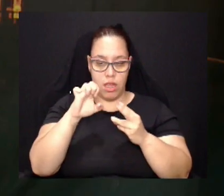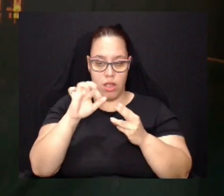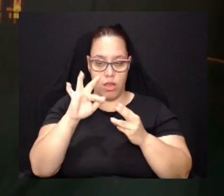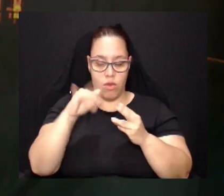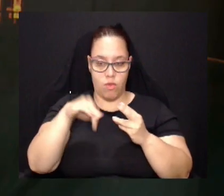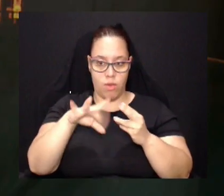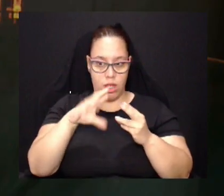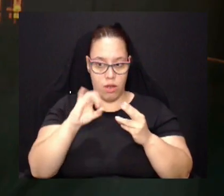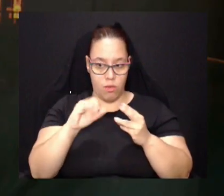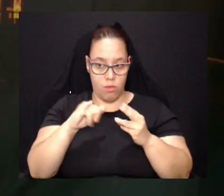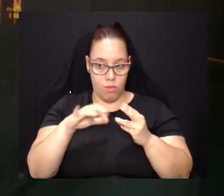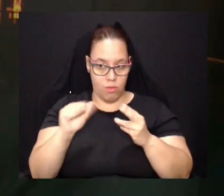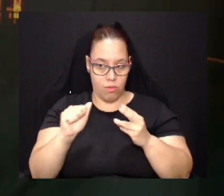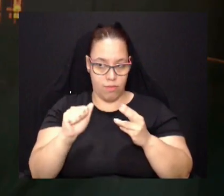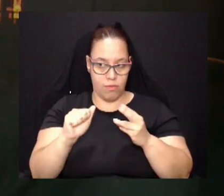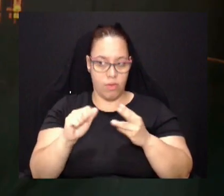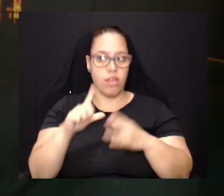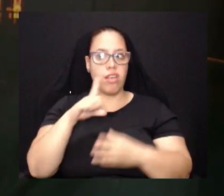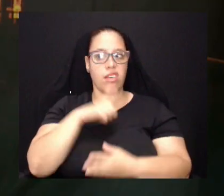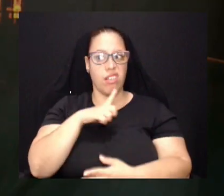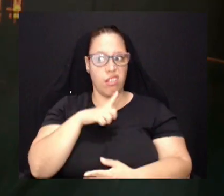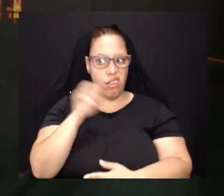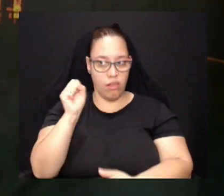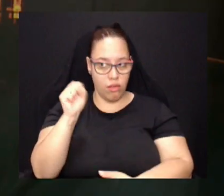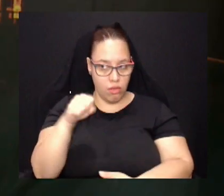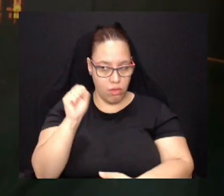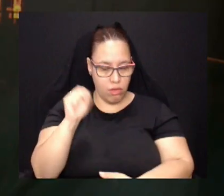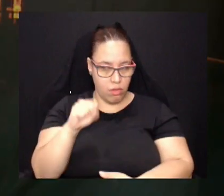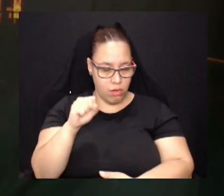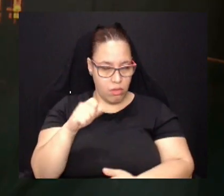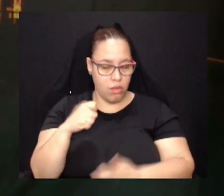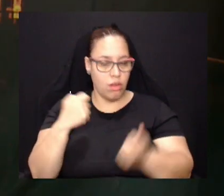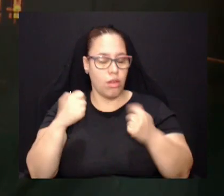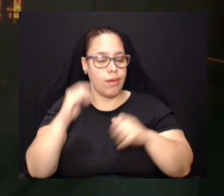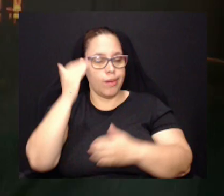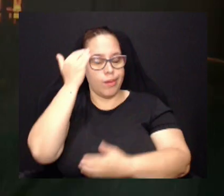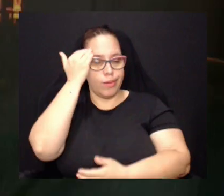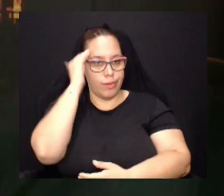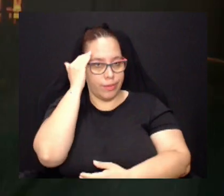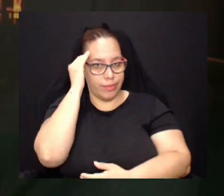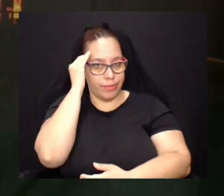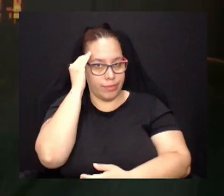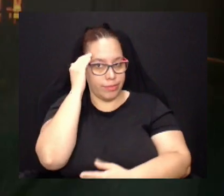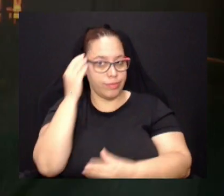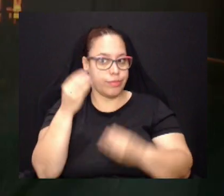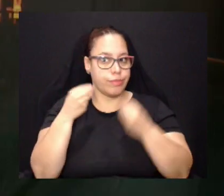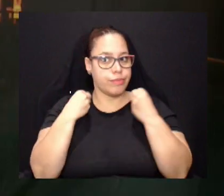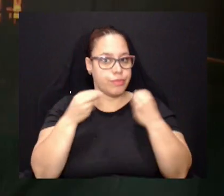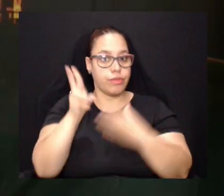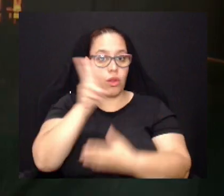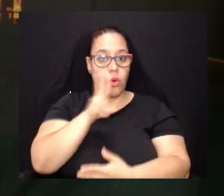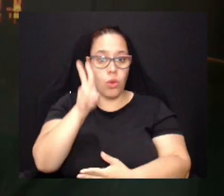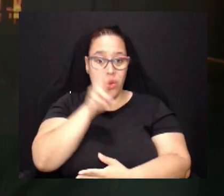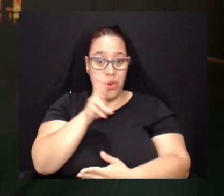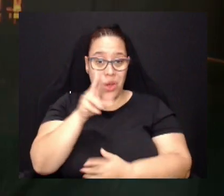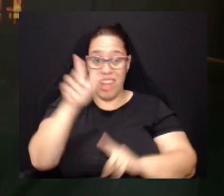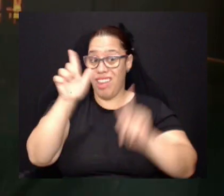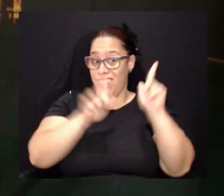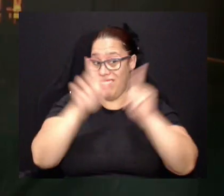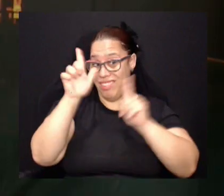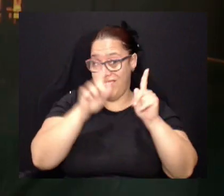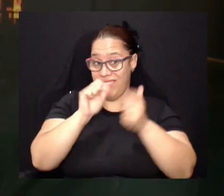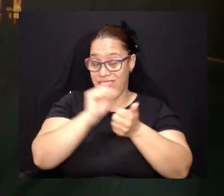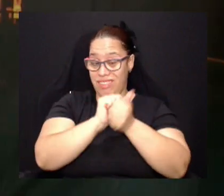telefonofobia. Isso existe sim e é preciso a gente entender. Entender como o uso excessivo das telas está moldando